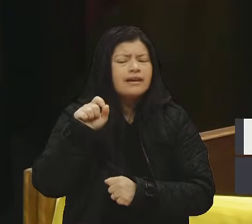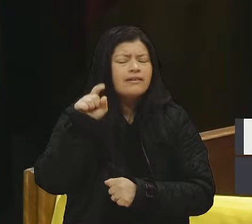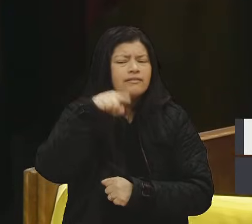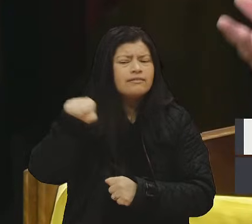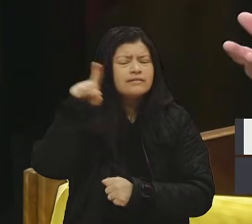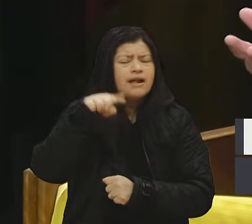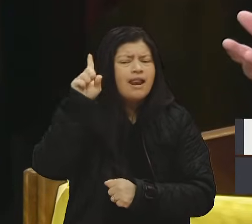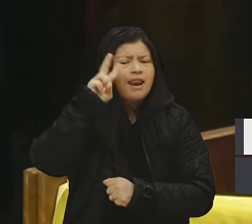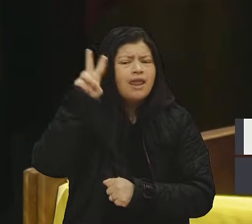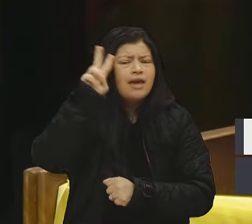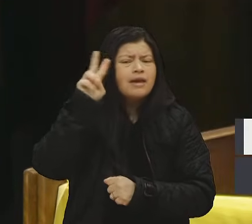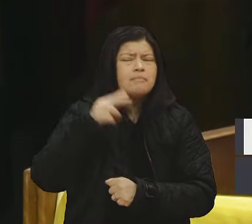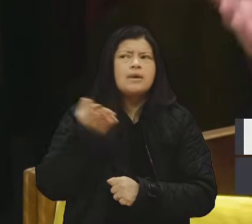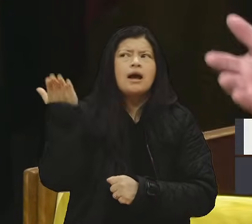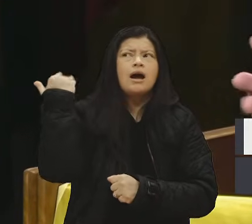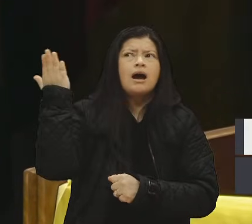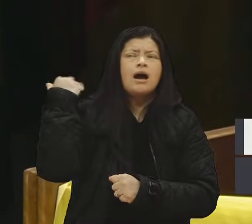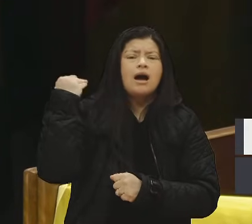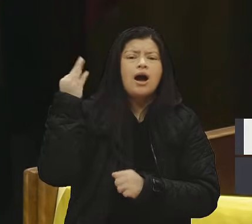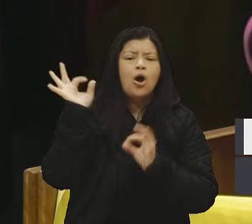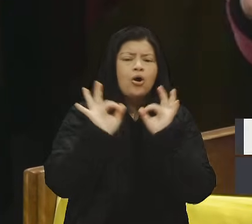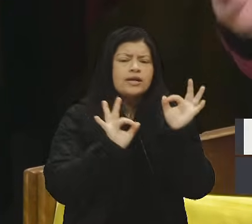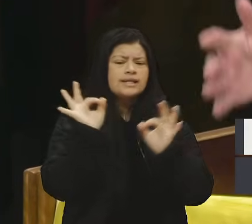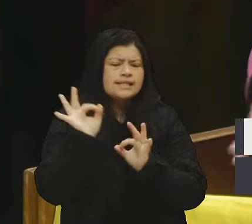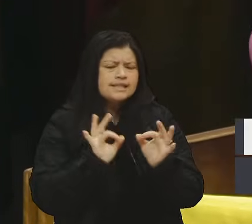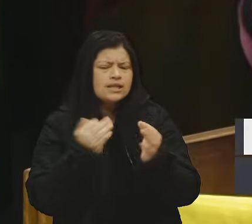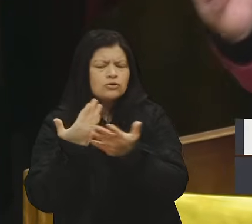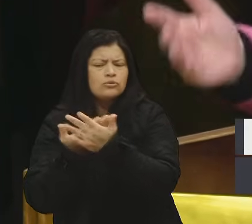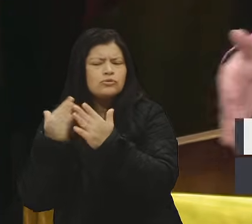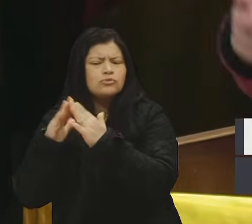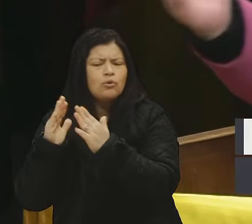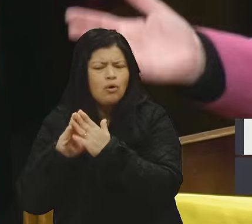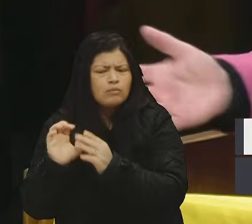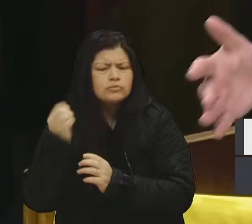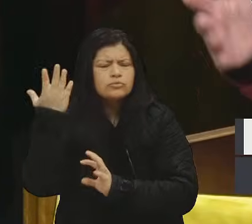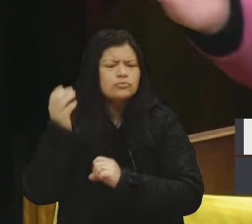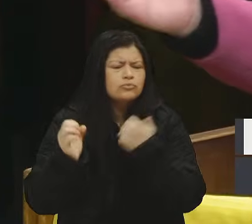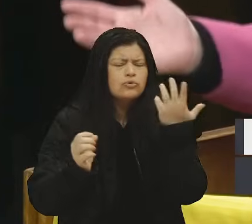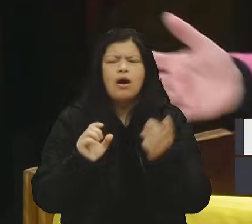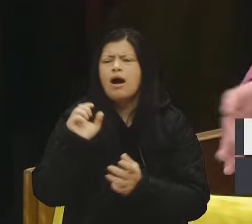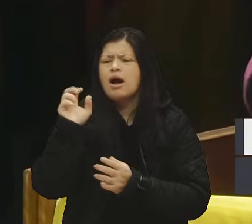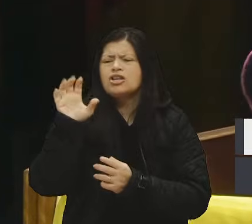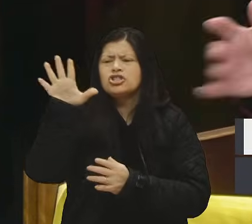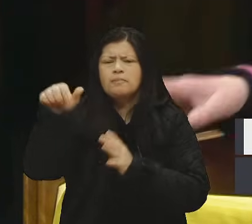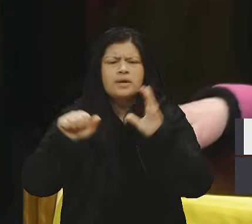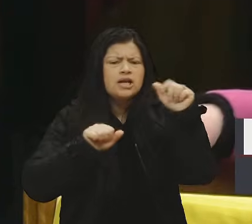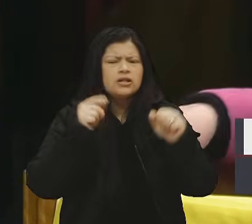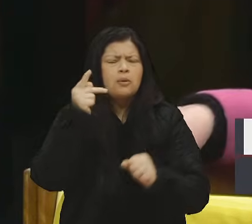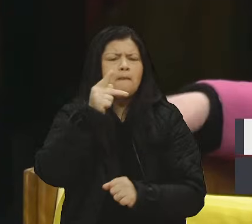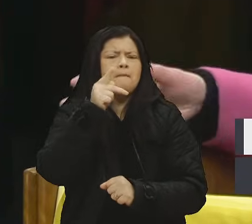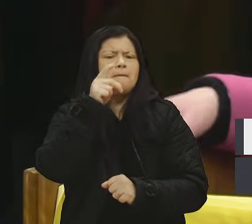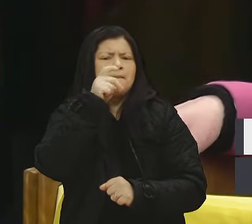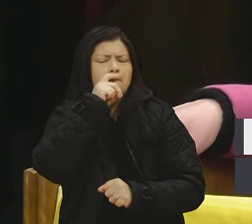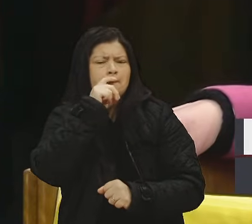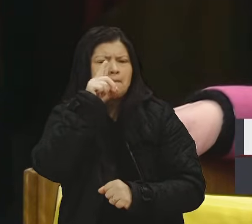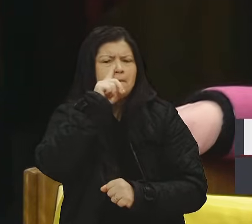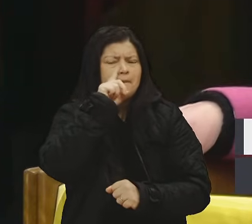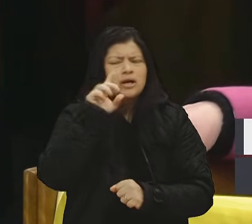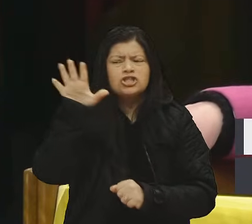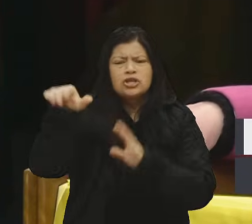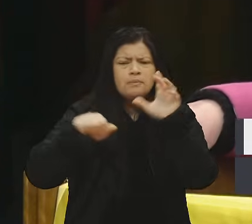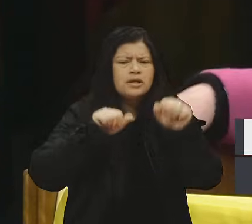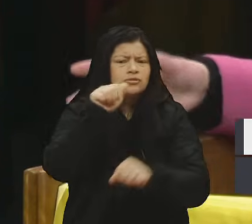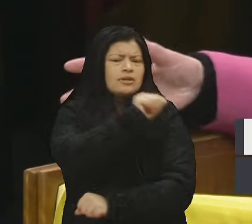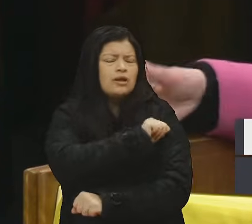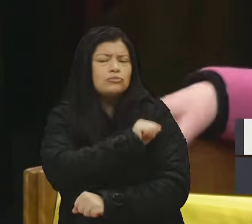uma forma ou de outra, fomos organizando a escola com promoções, com isso, com aquilo, chamando os pais, chamando os alunos,